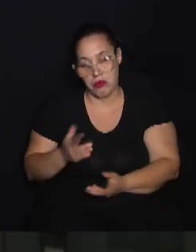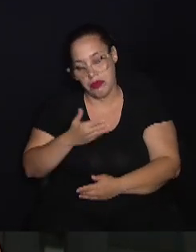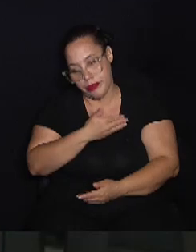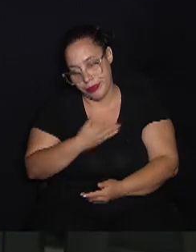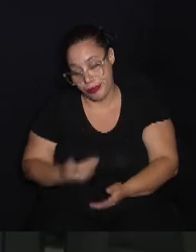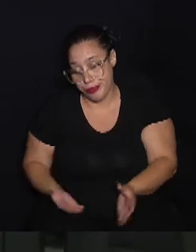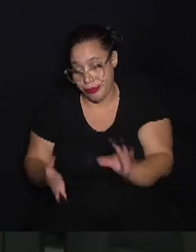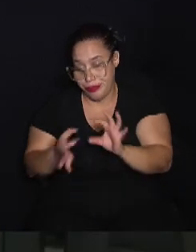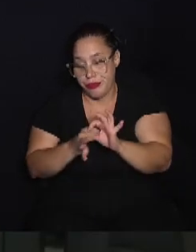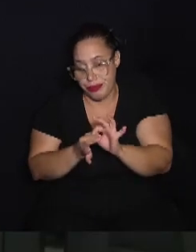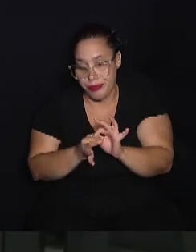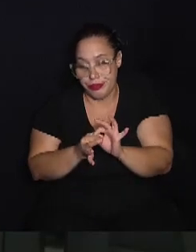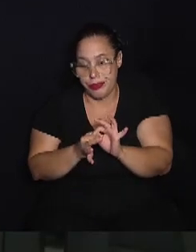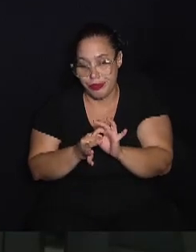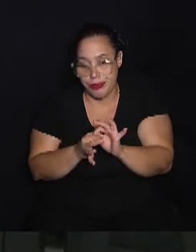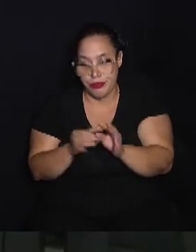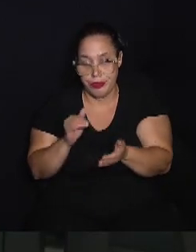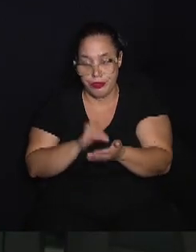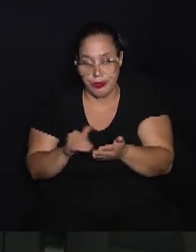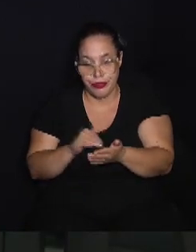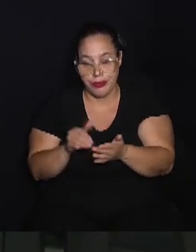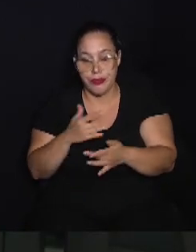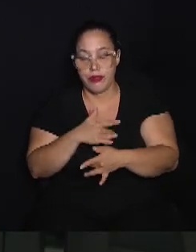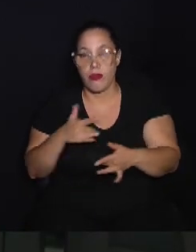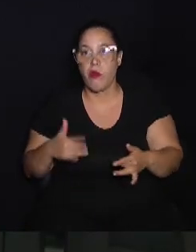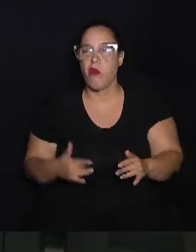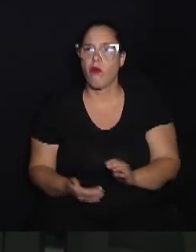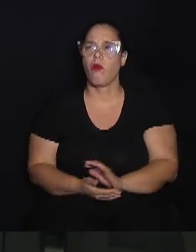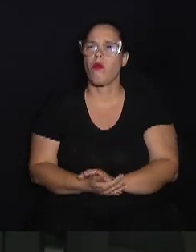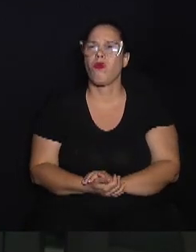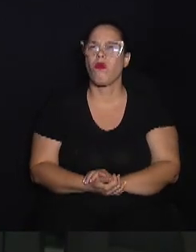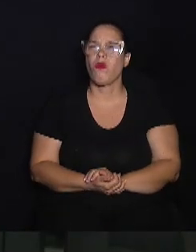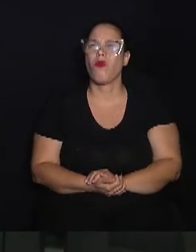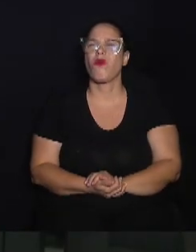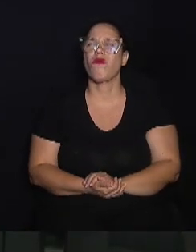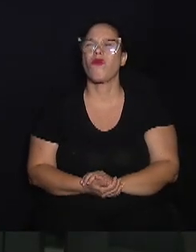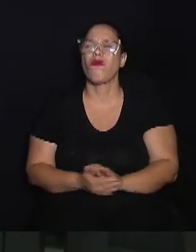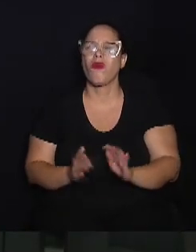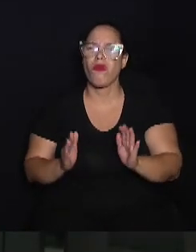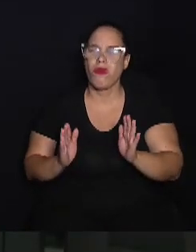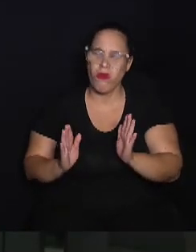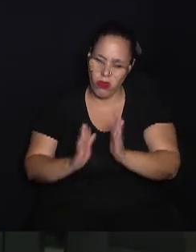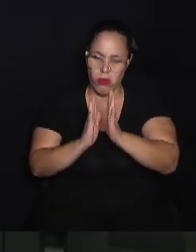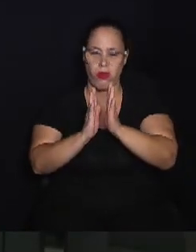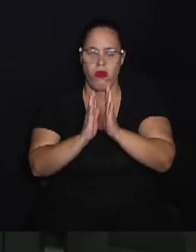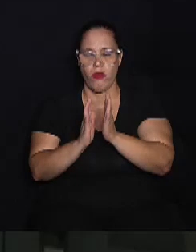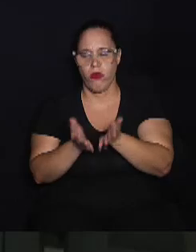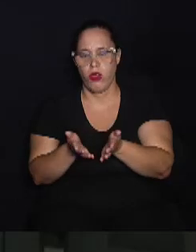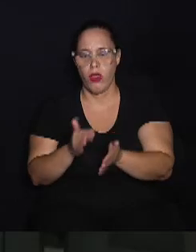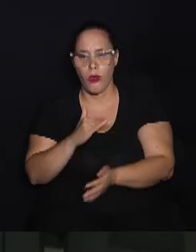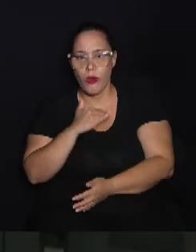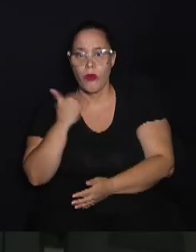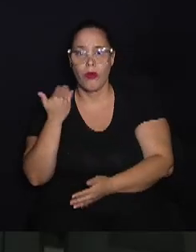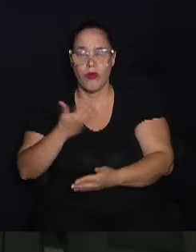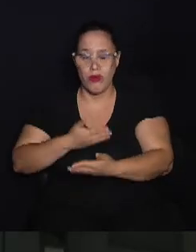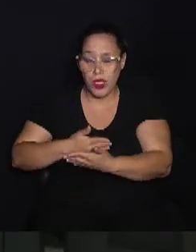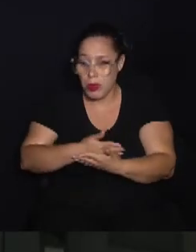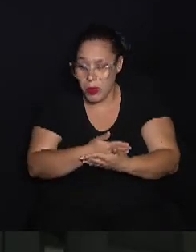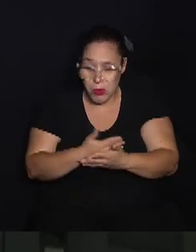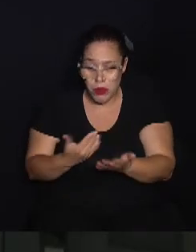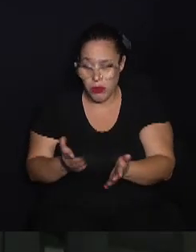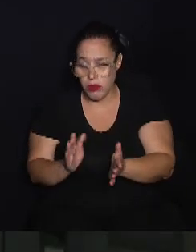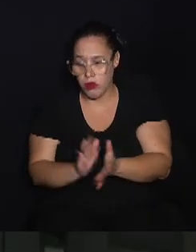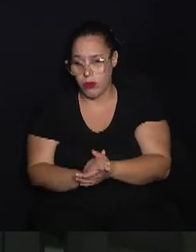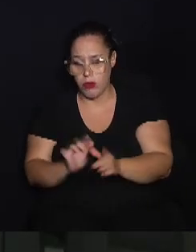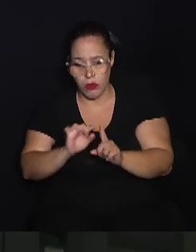parceria com a Secretaria Municipal de Saúde enfrentou né teve um problema lá de morte de bebês morte